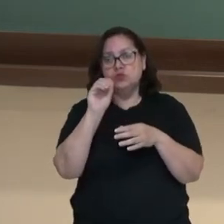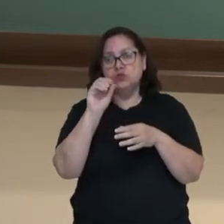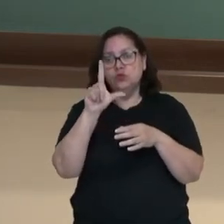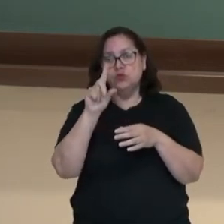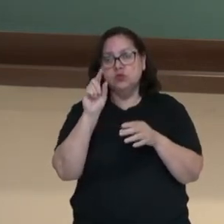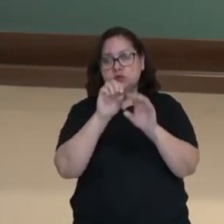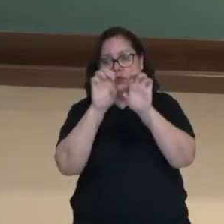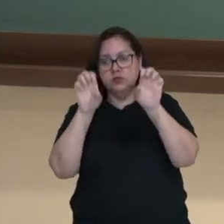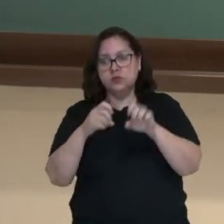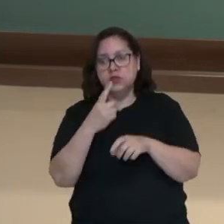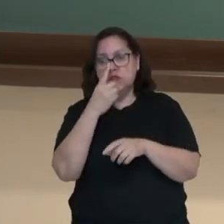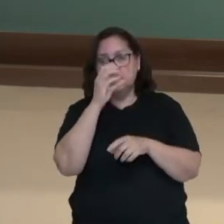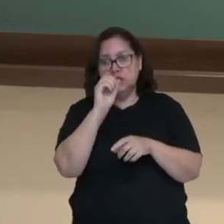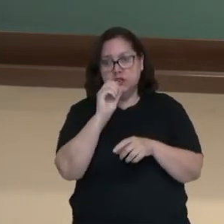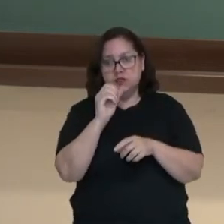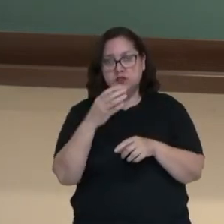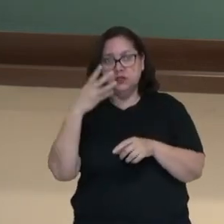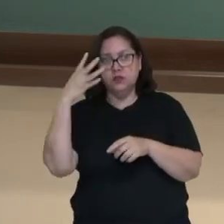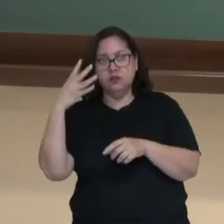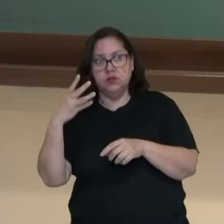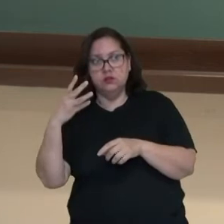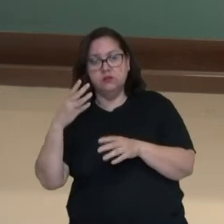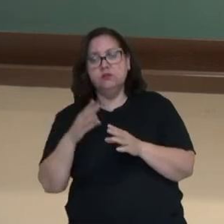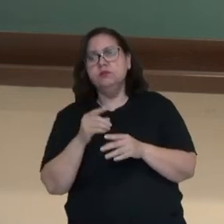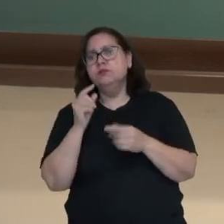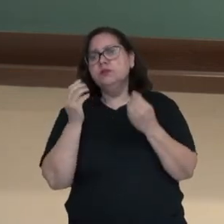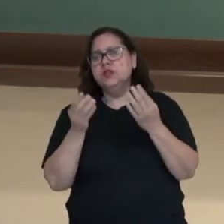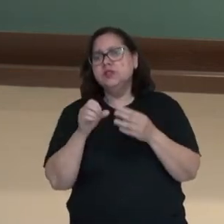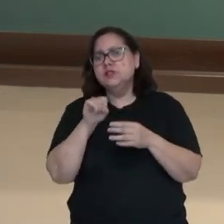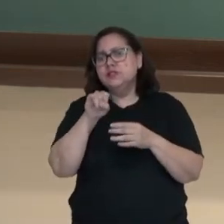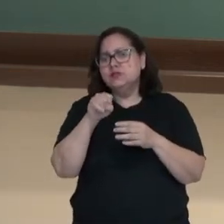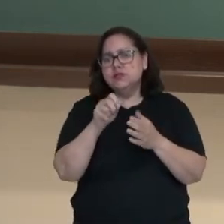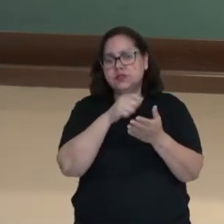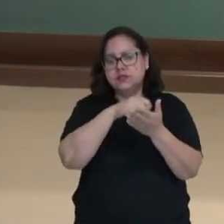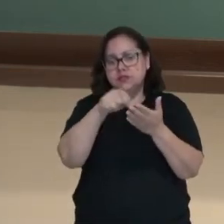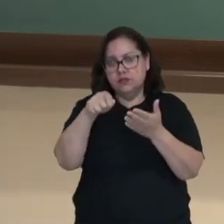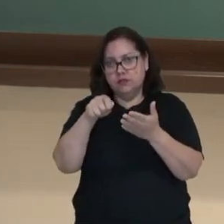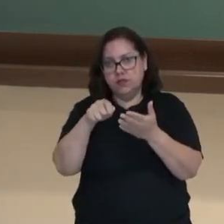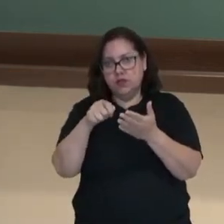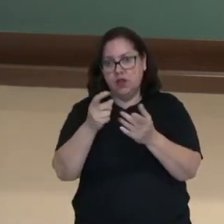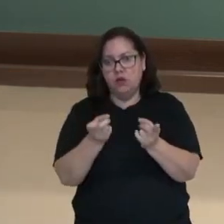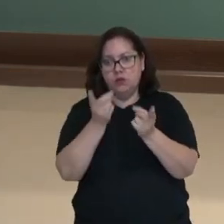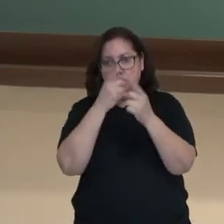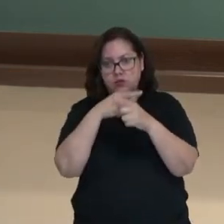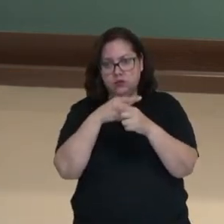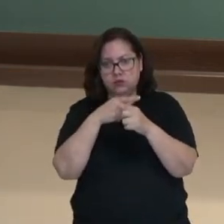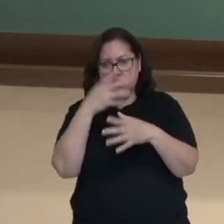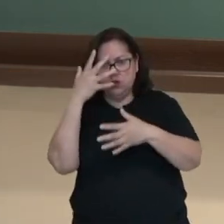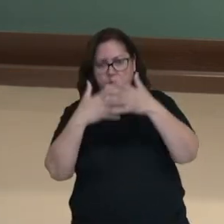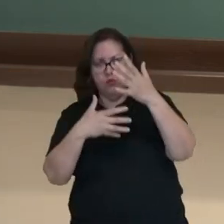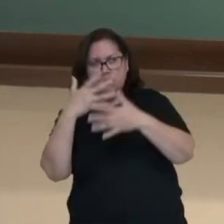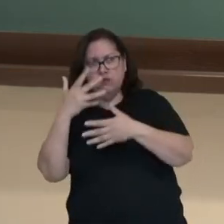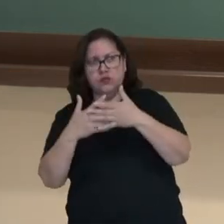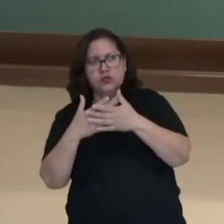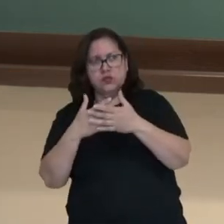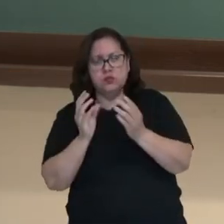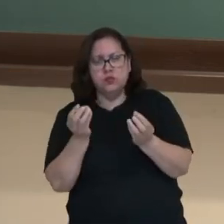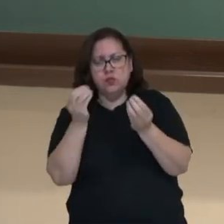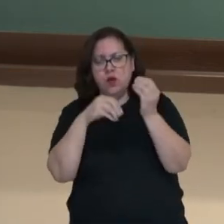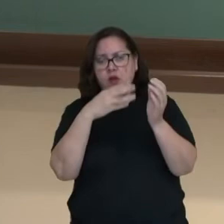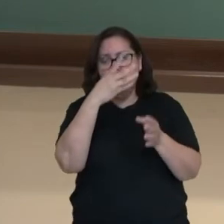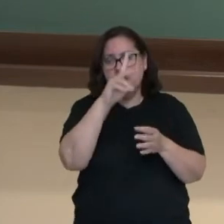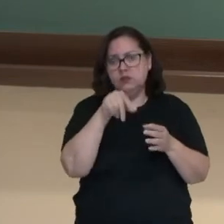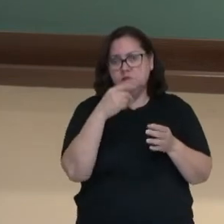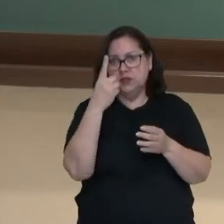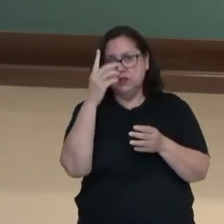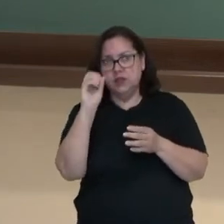sistema é 10 e 4. Pessoal, se eu escrever isso ao contrário, eu me confundir e colocar 4